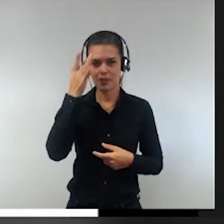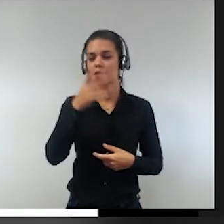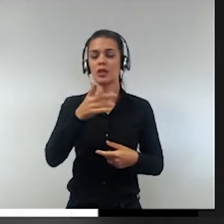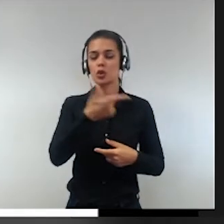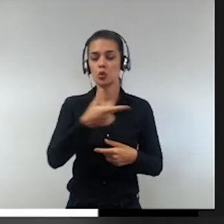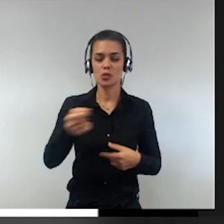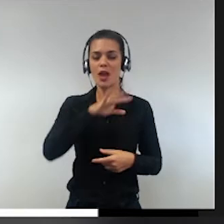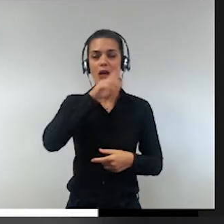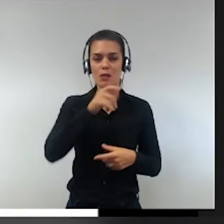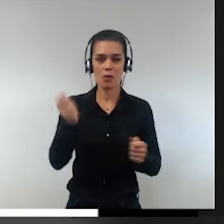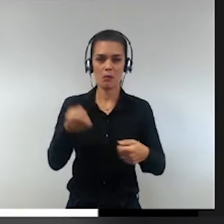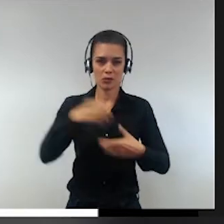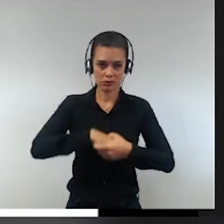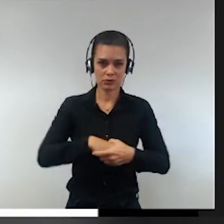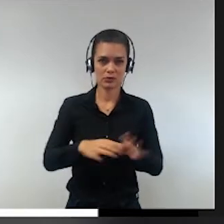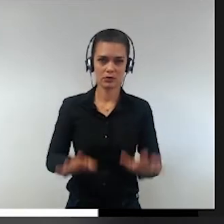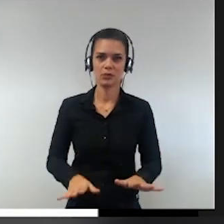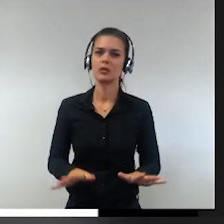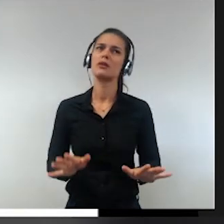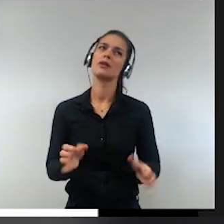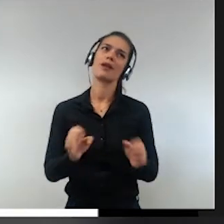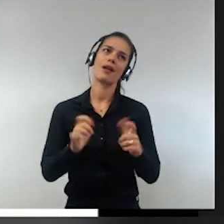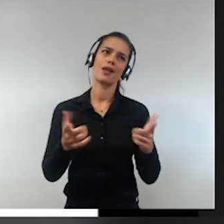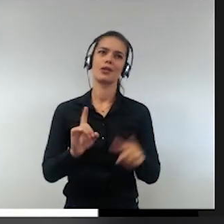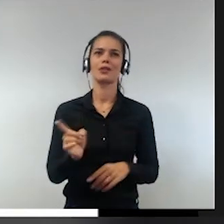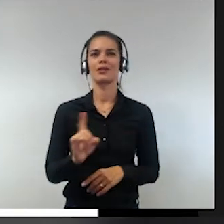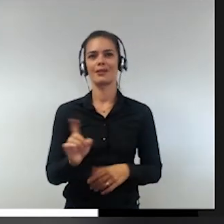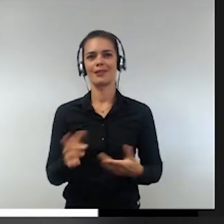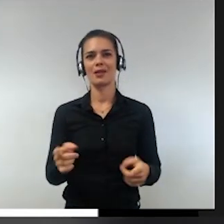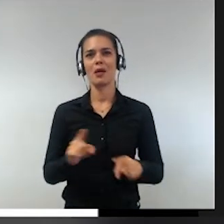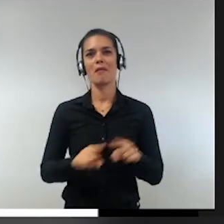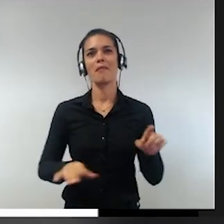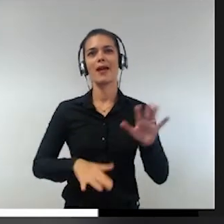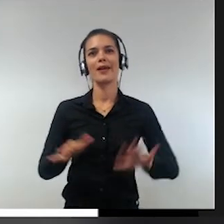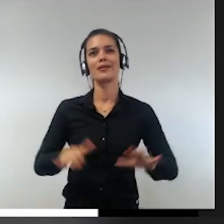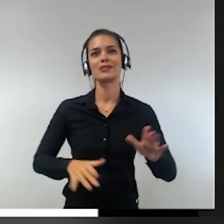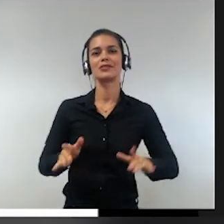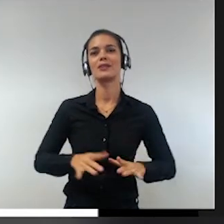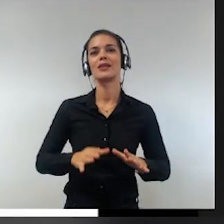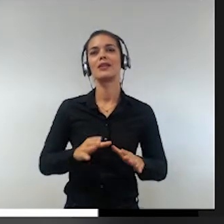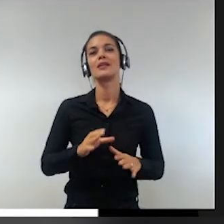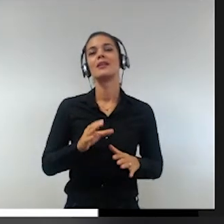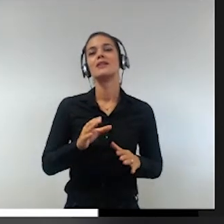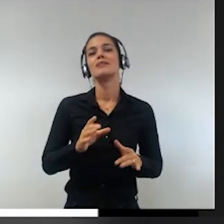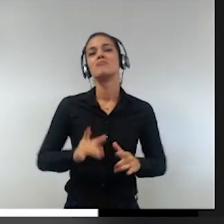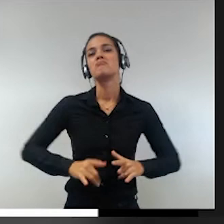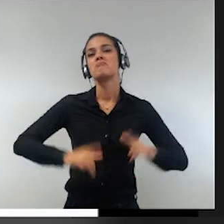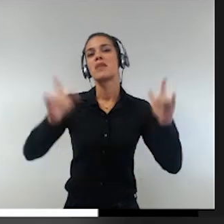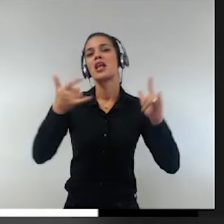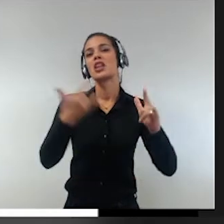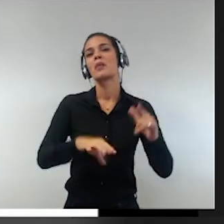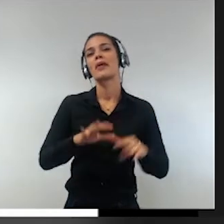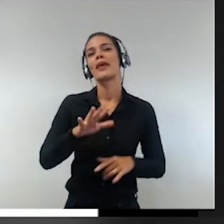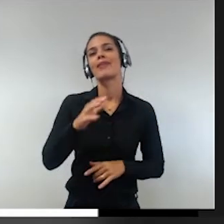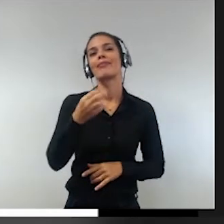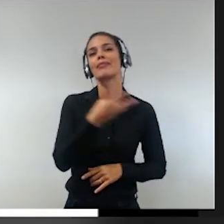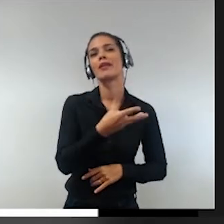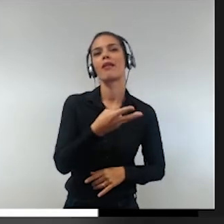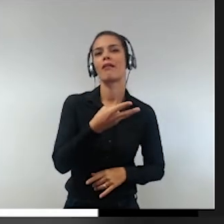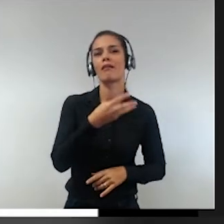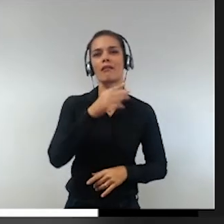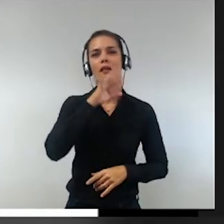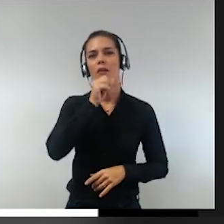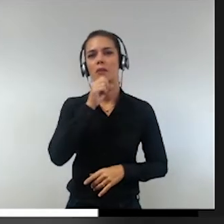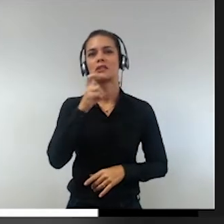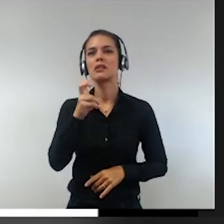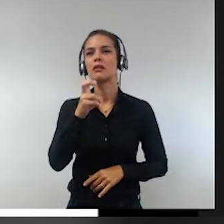não. Obviamente que é o bom senso. Mas tem condomínios que não querem deixar 5 animais. Tem condomínios que não querem deixar 3 animais. Então, o que